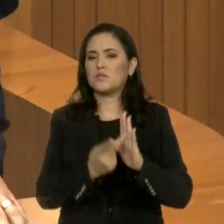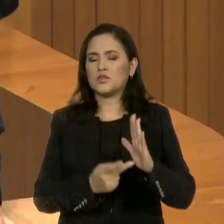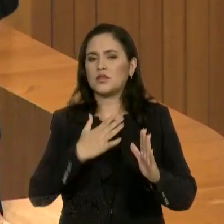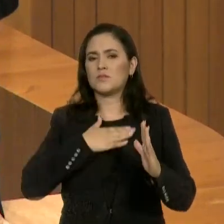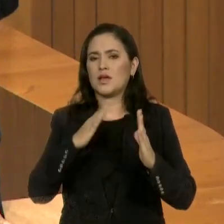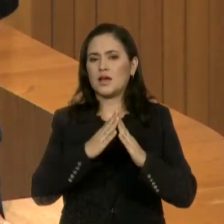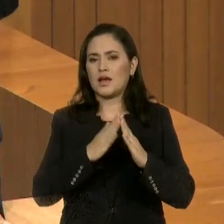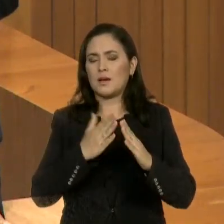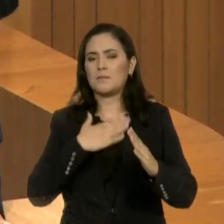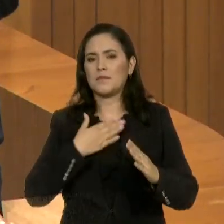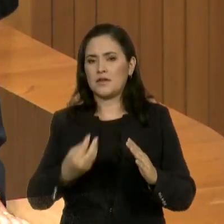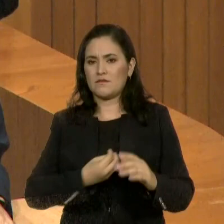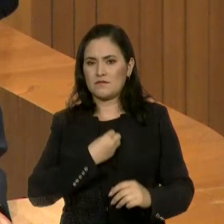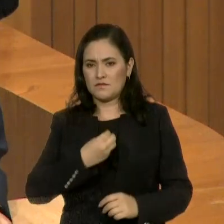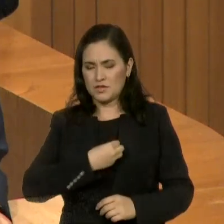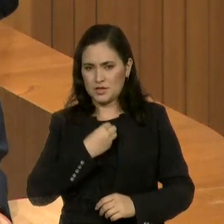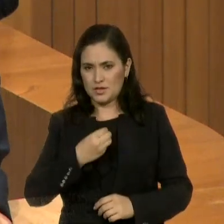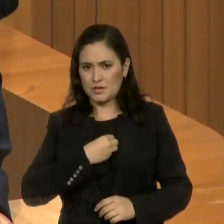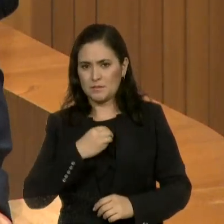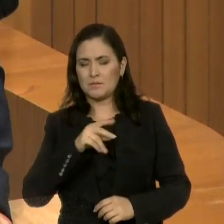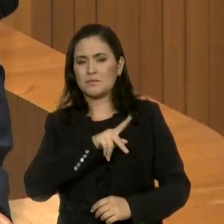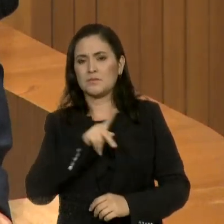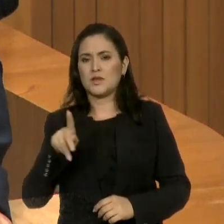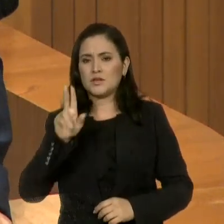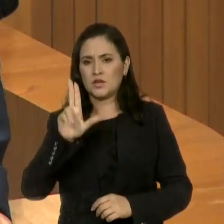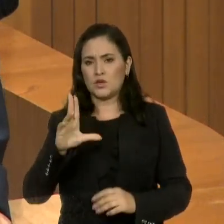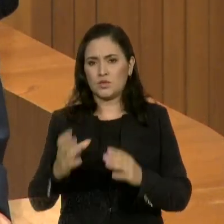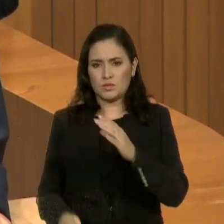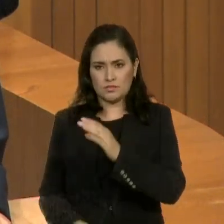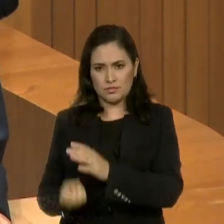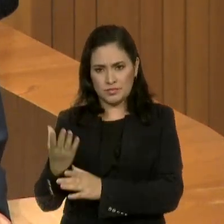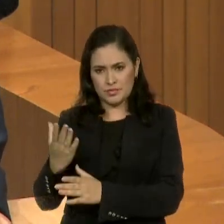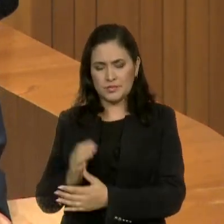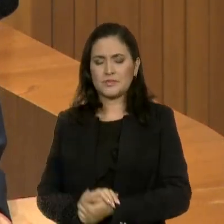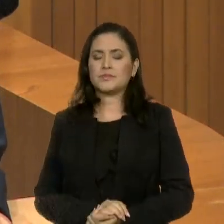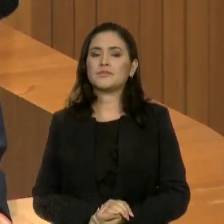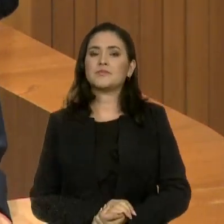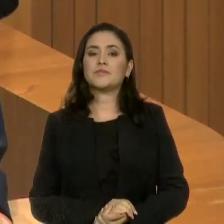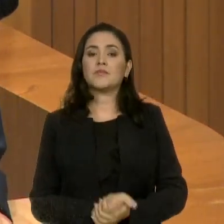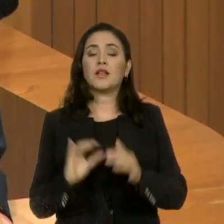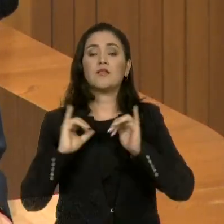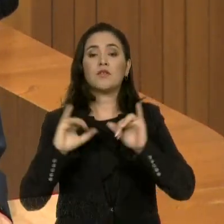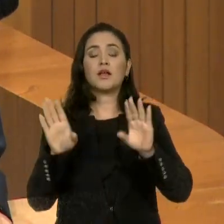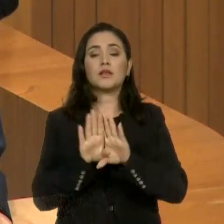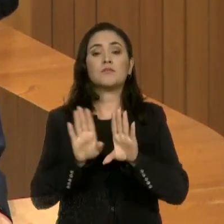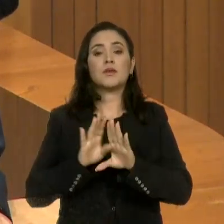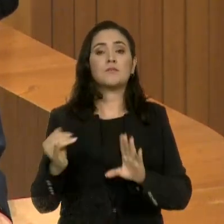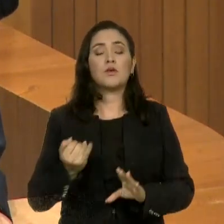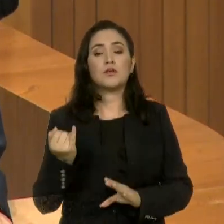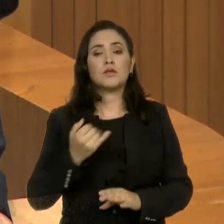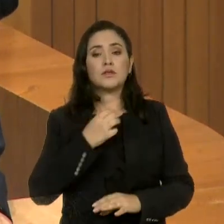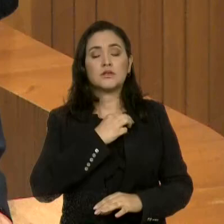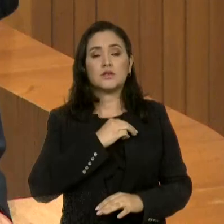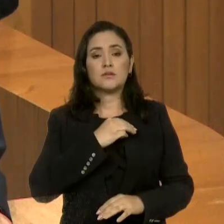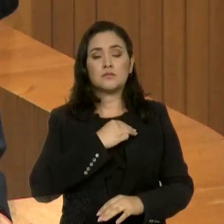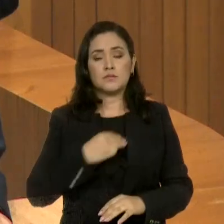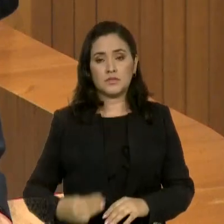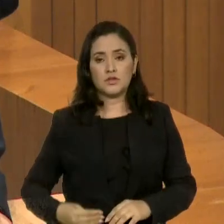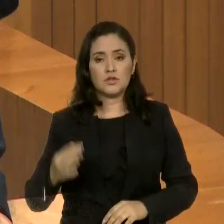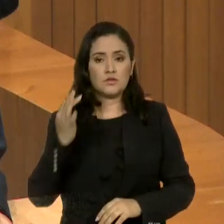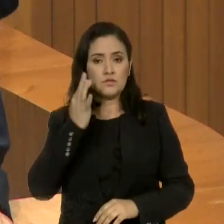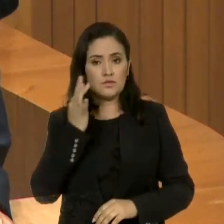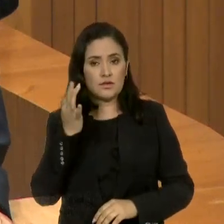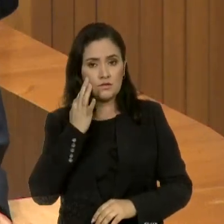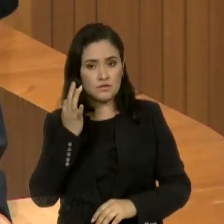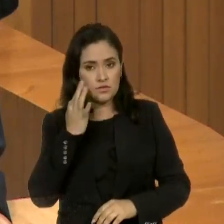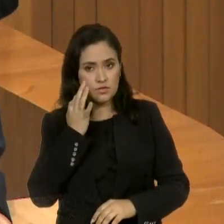do nosso presidente Lula. Destaco a importância também do nosso ministro Flávio Dino nessa